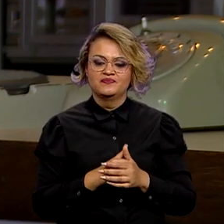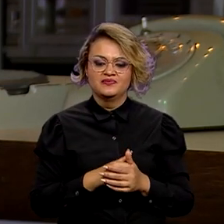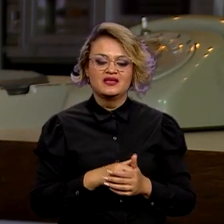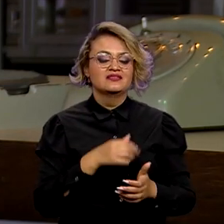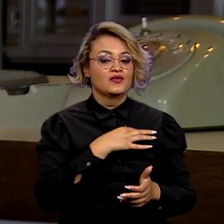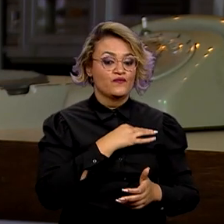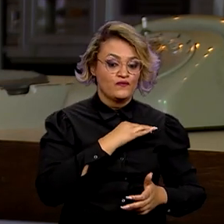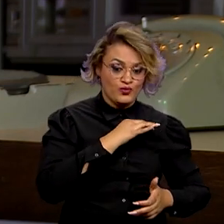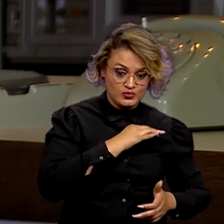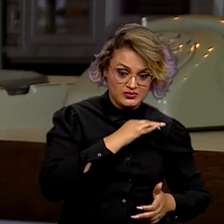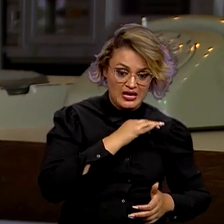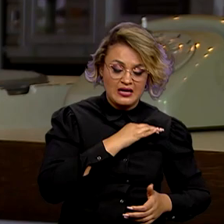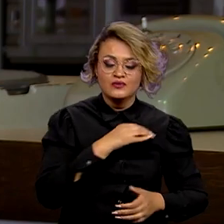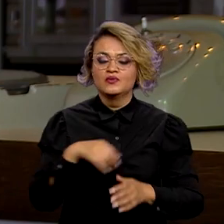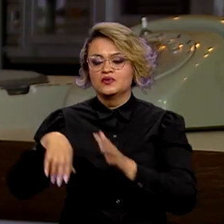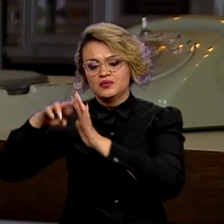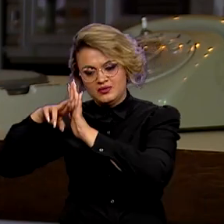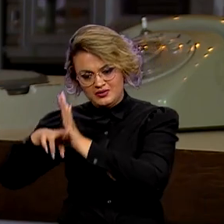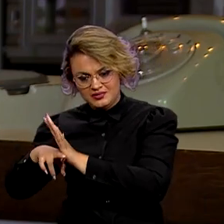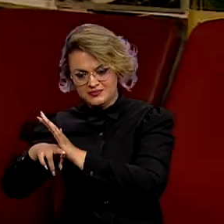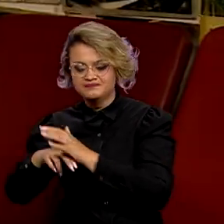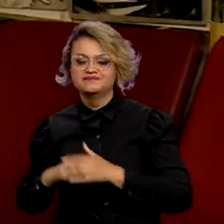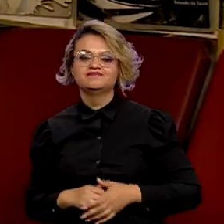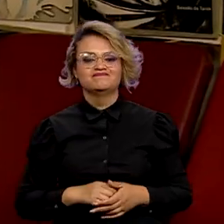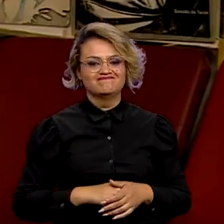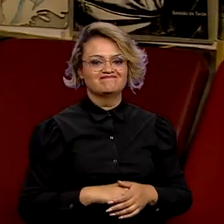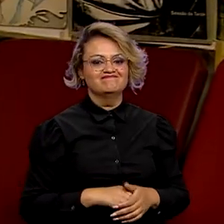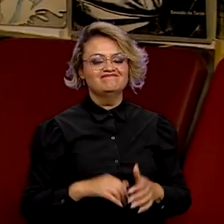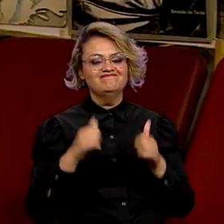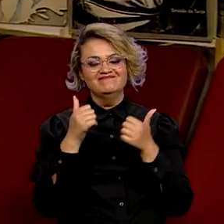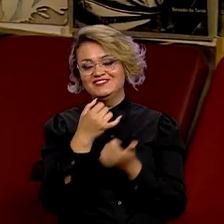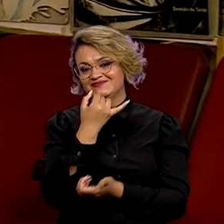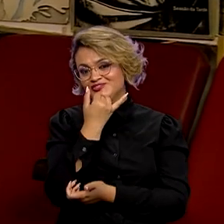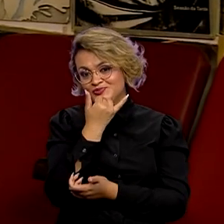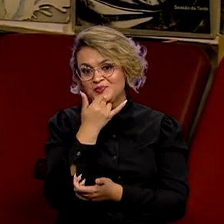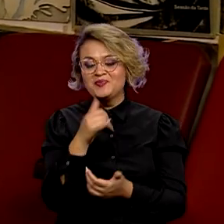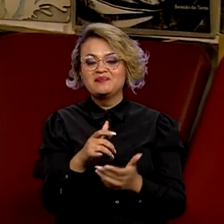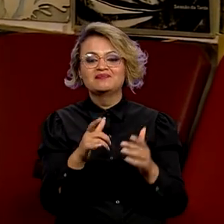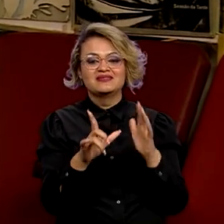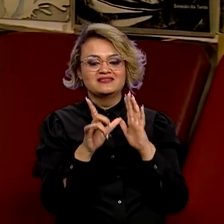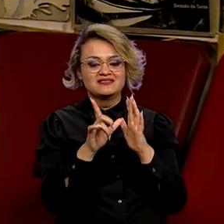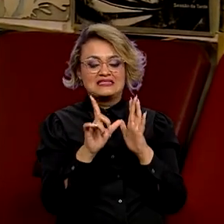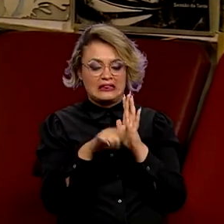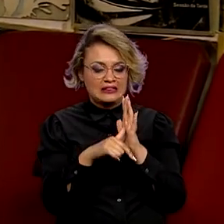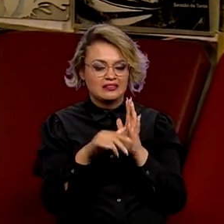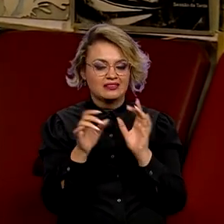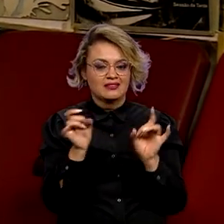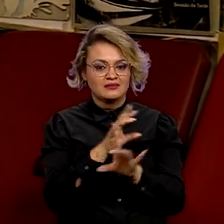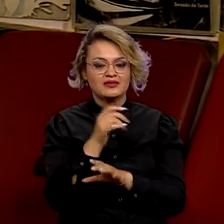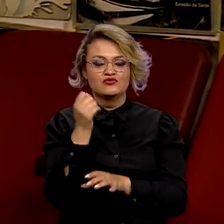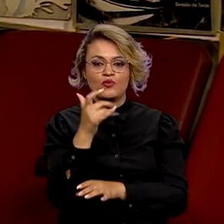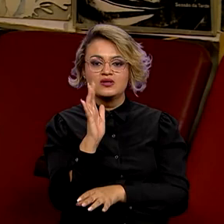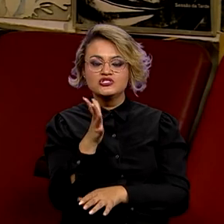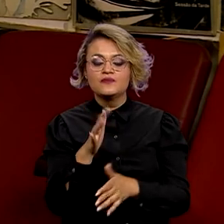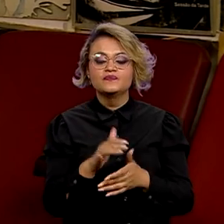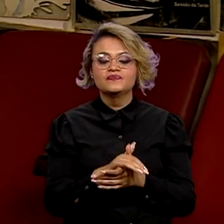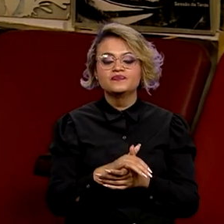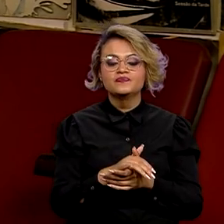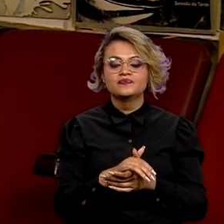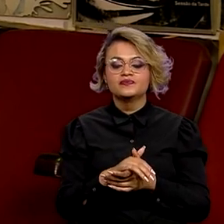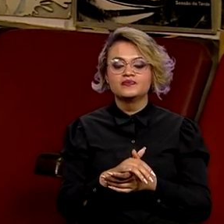mercado voluntário e mercado regulado de carbono, né? Ministra, infelizmente a gente já está indo para o encerramento, mas queria que a